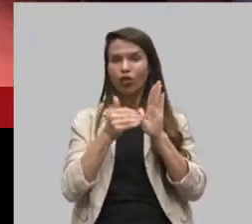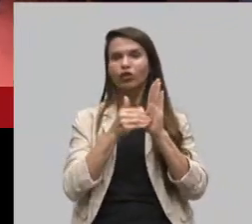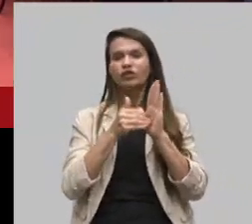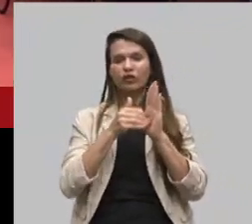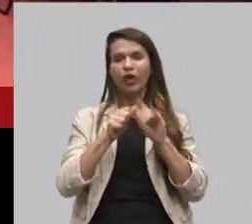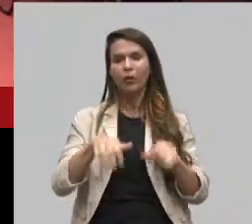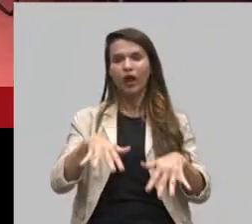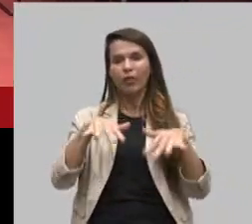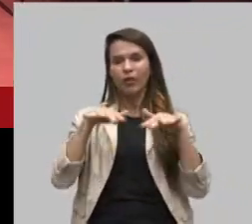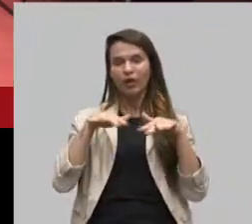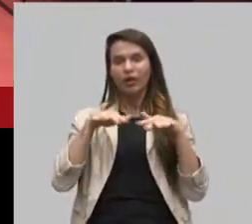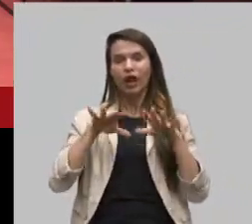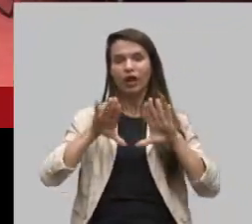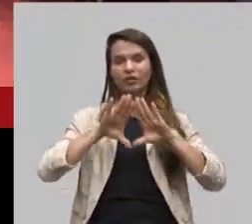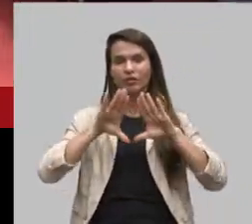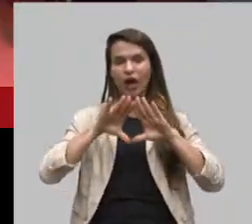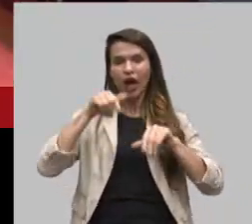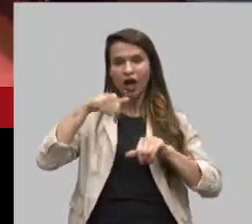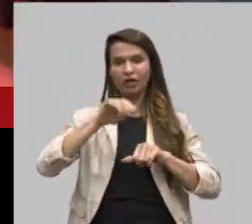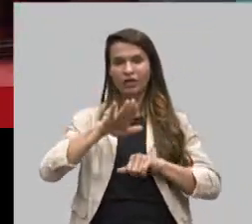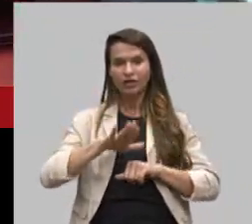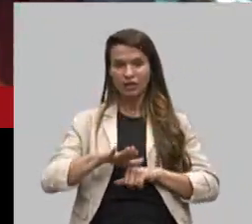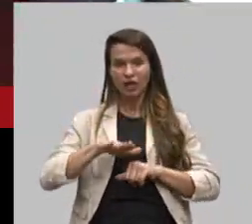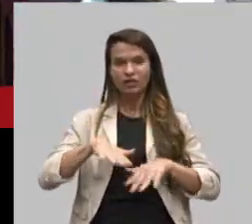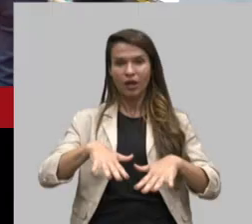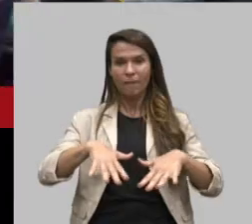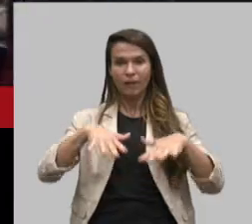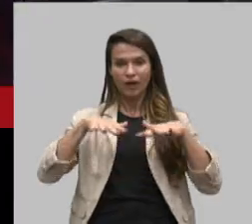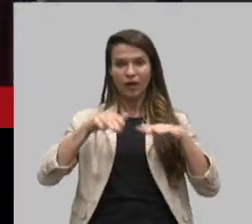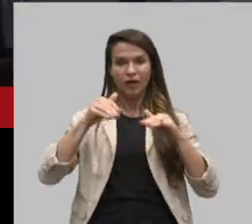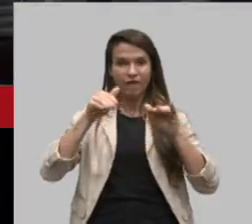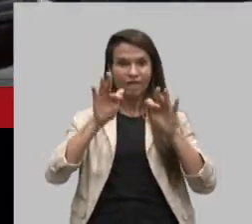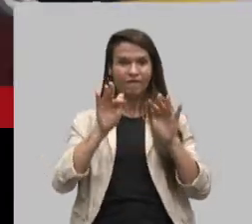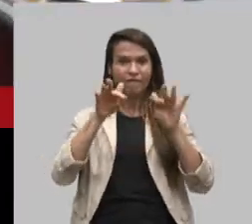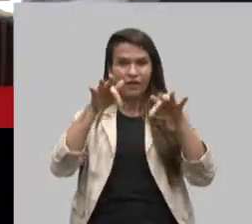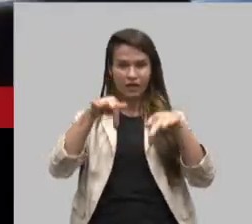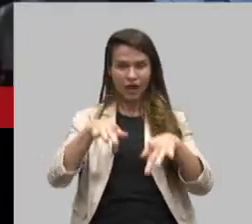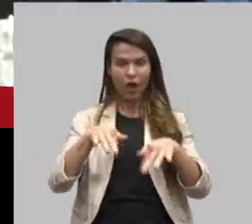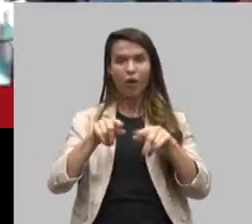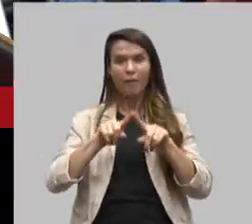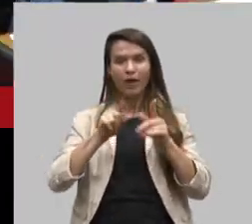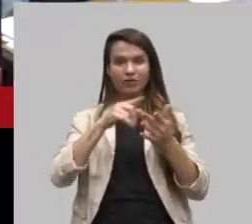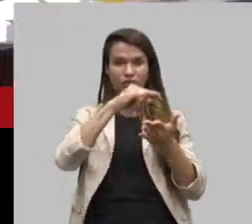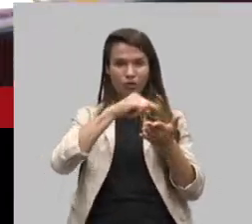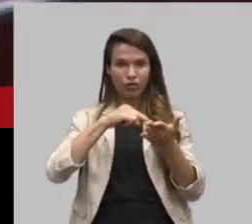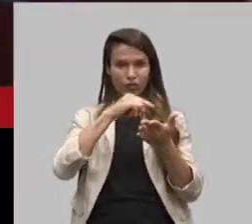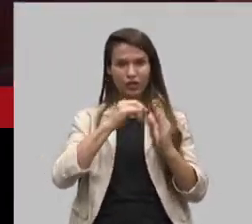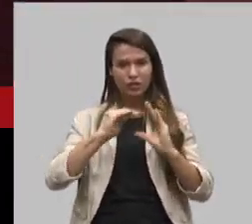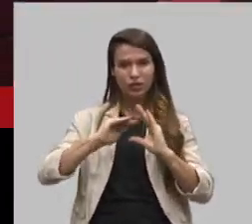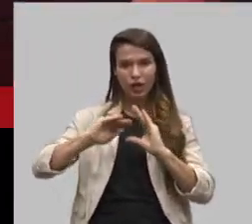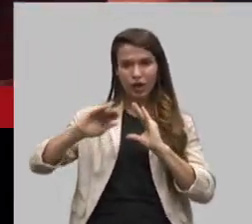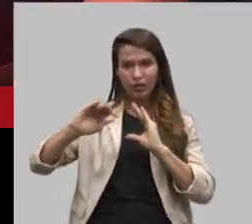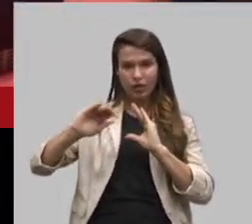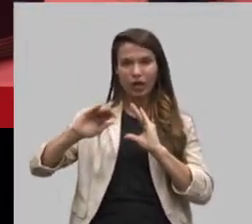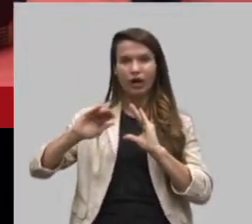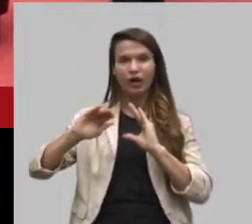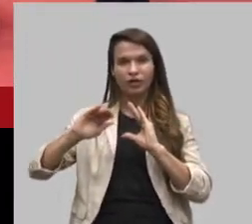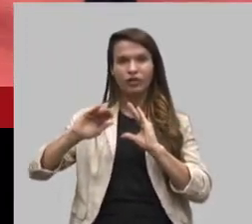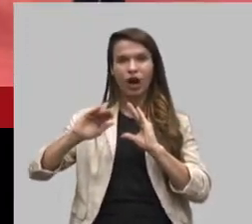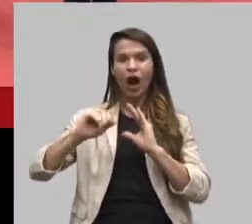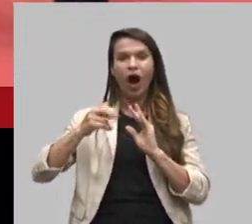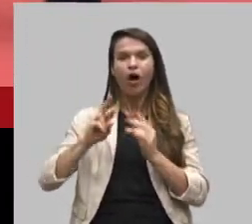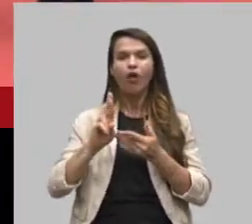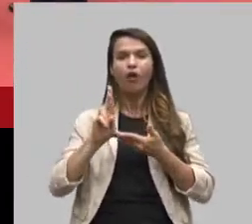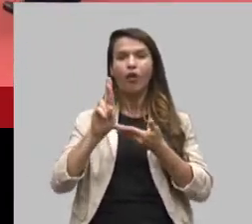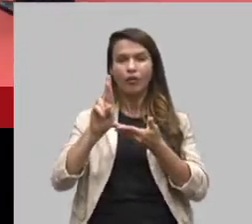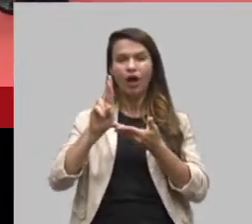Assembleia aqui nesta taxa na plenária final mas o documento que será encaminhado a um representante aqui